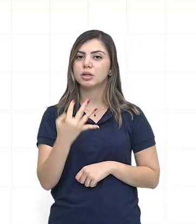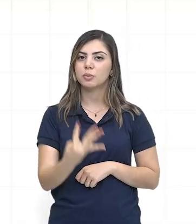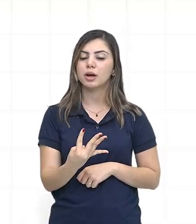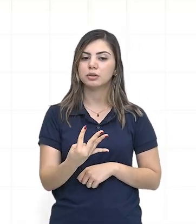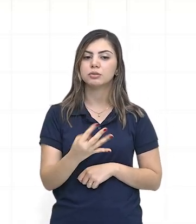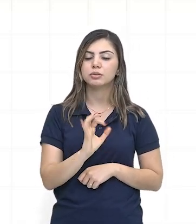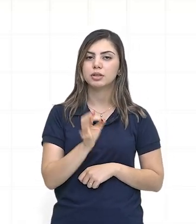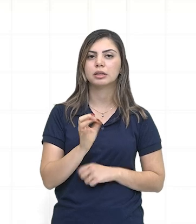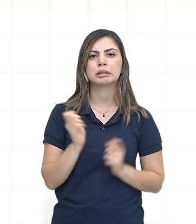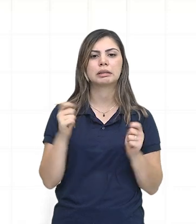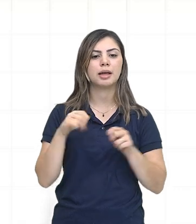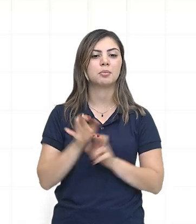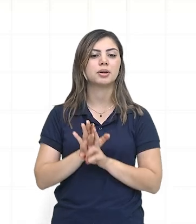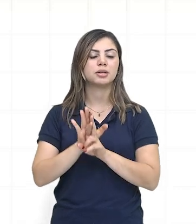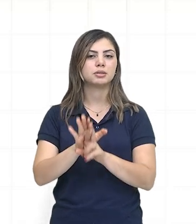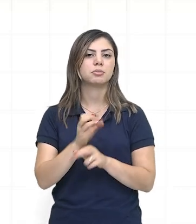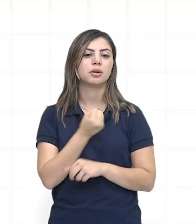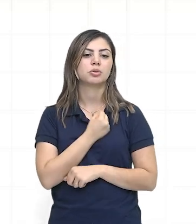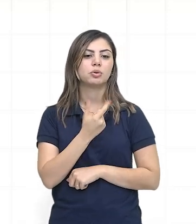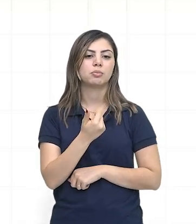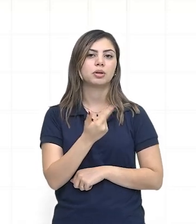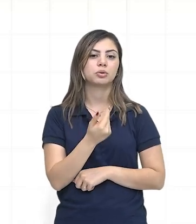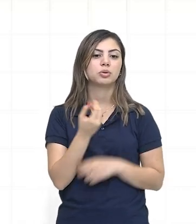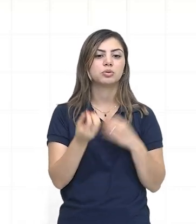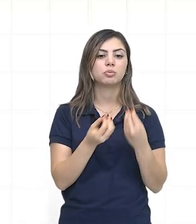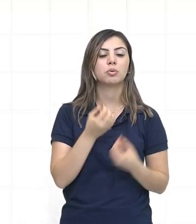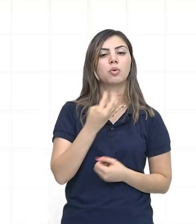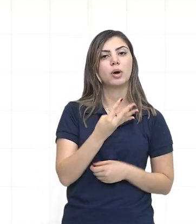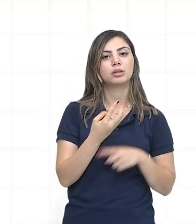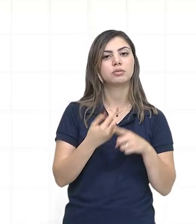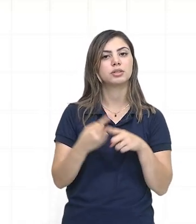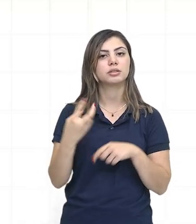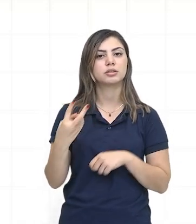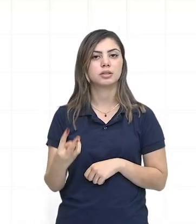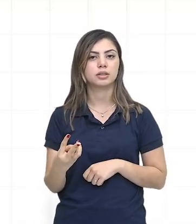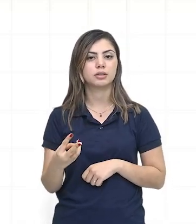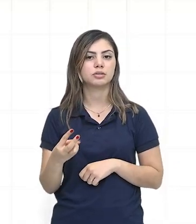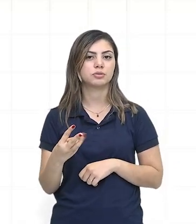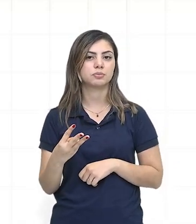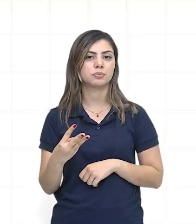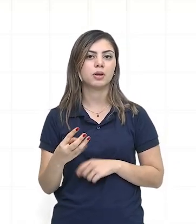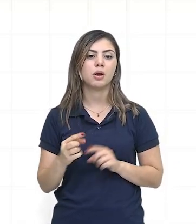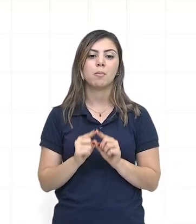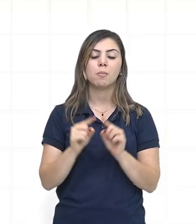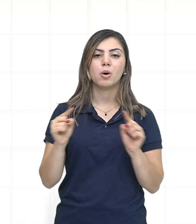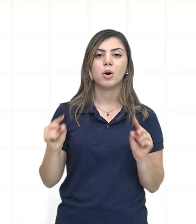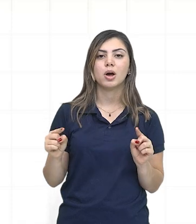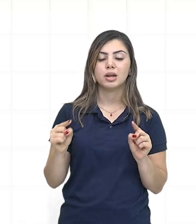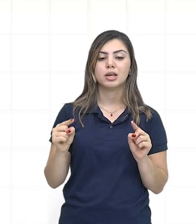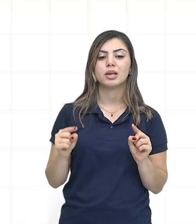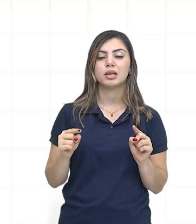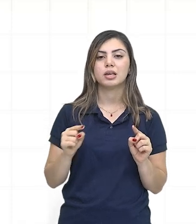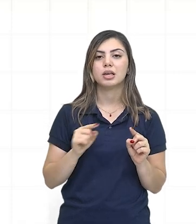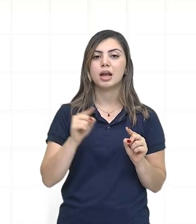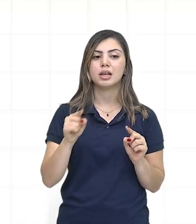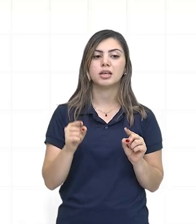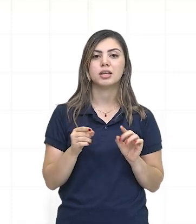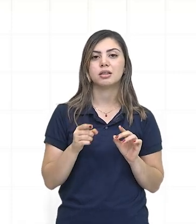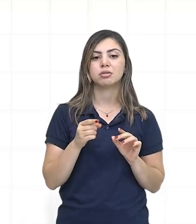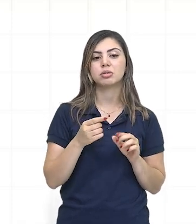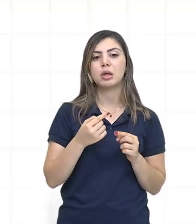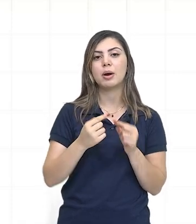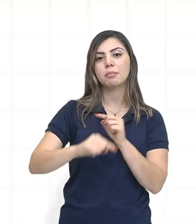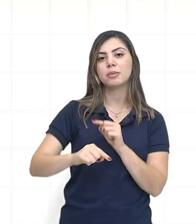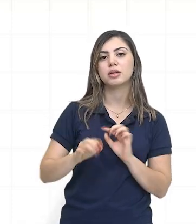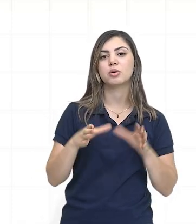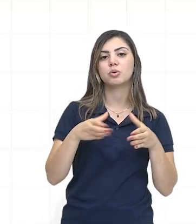gente poderia representar o 12 como 4 vezes 3, mas essa aqui não é uma decomposição em números primos. Por